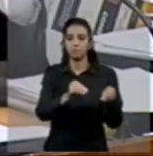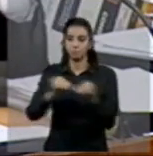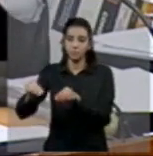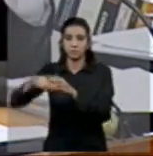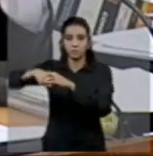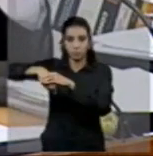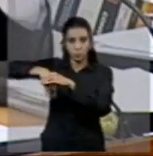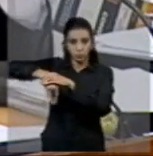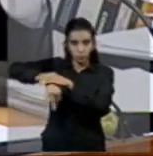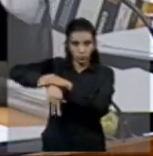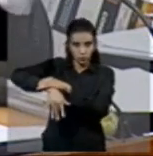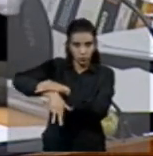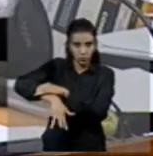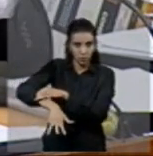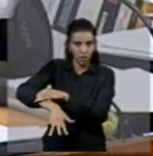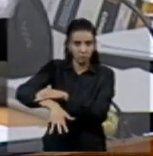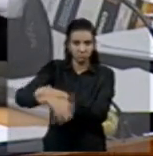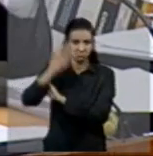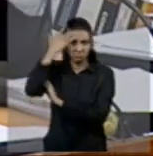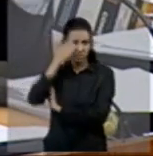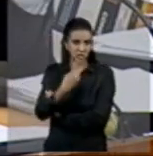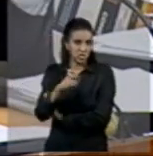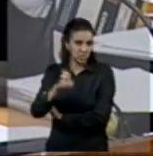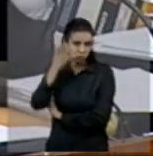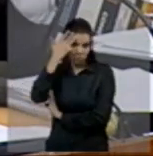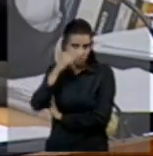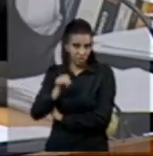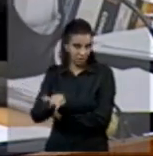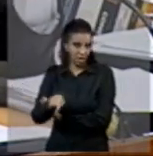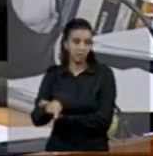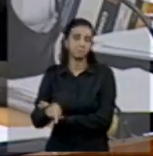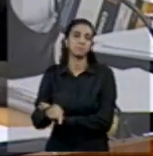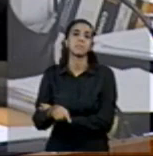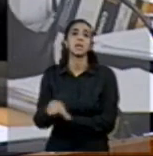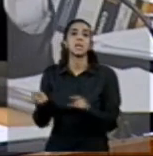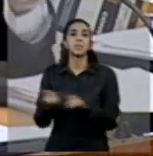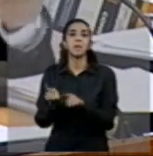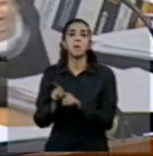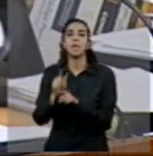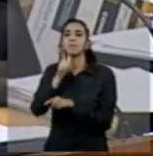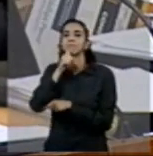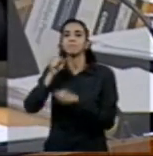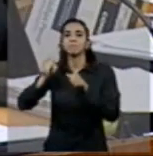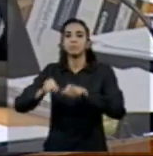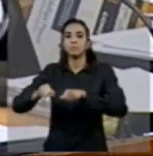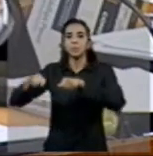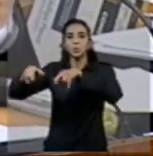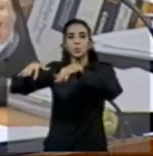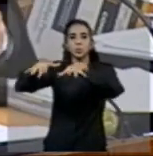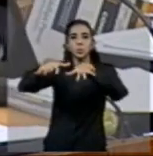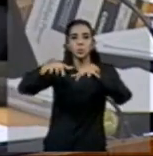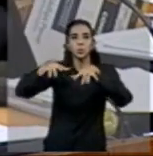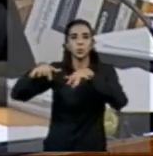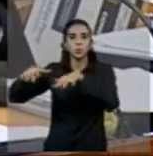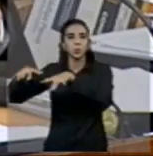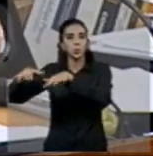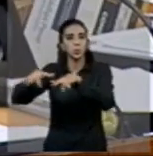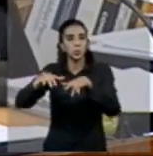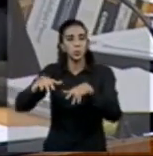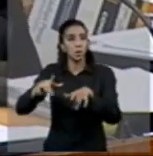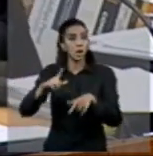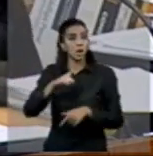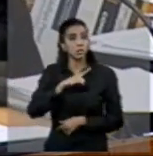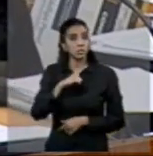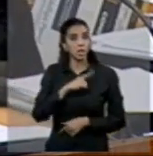enraizamento, permanecem 25 dias, irrigação por nebulização, todo um processo, um